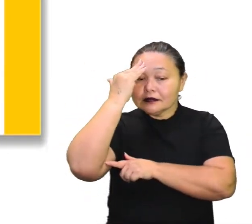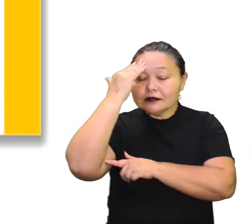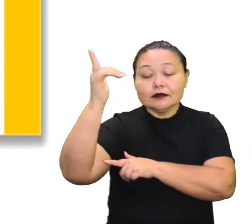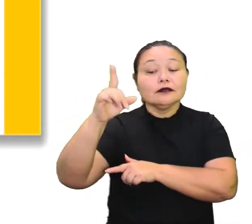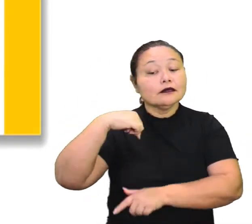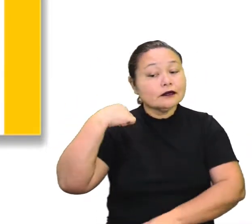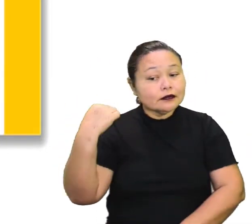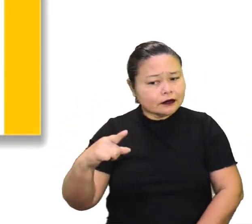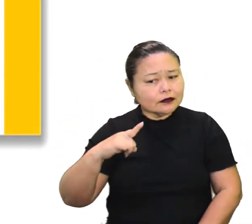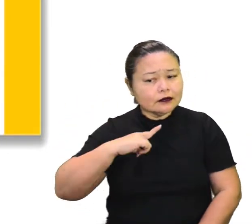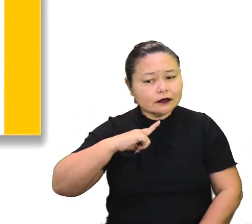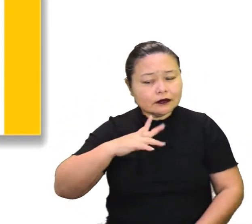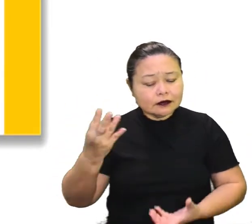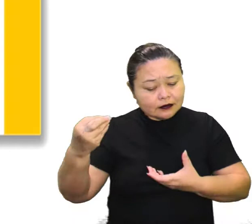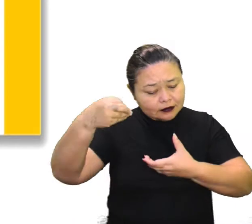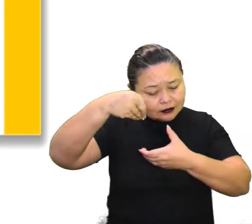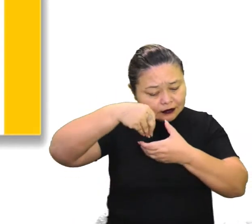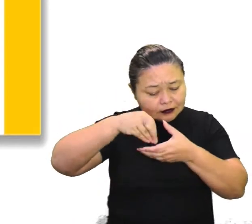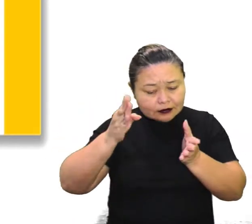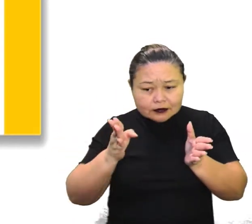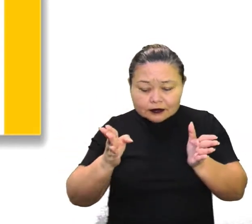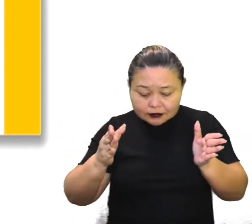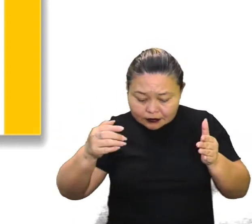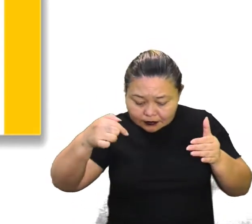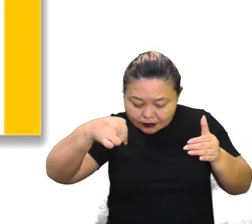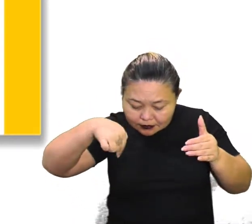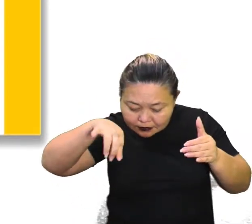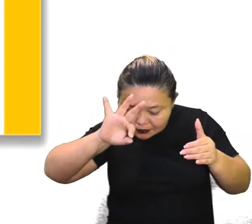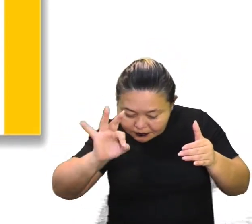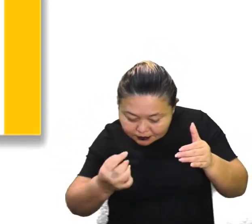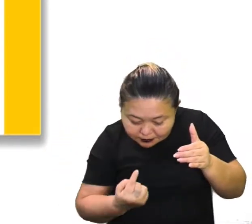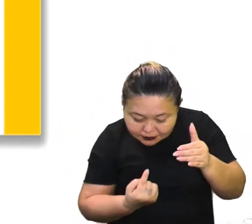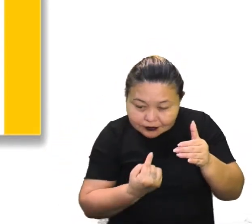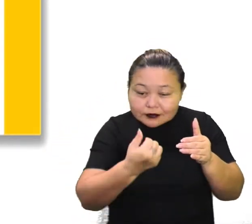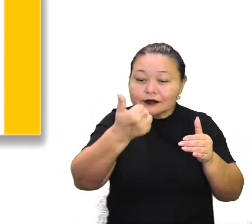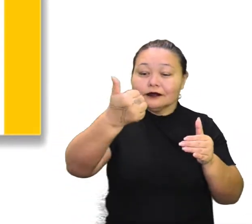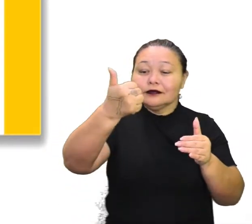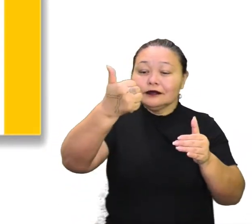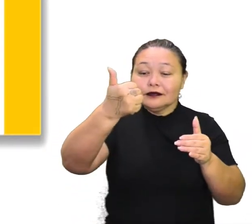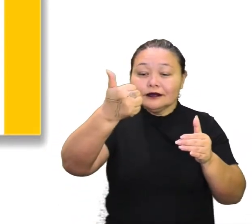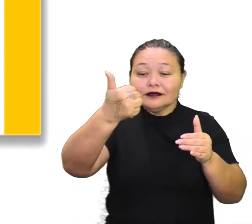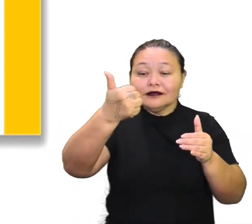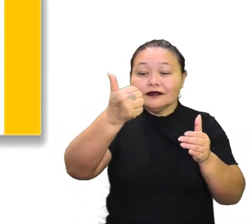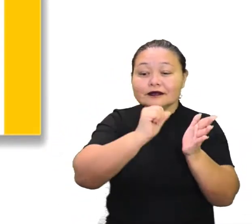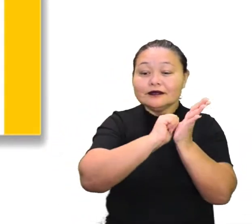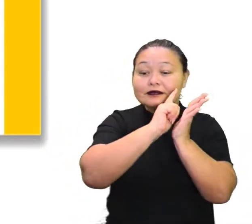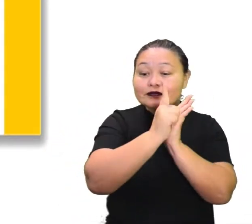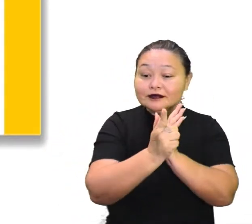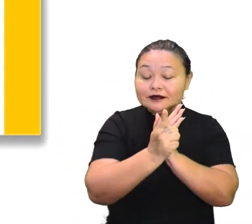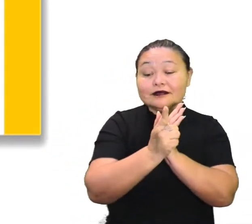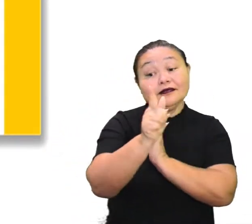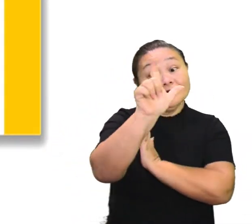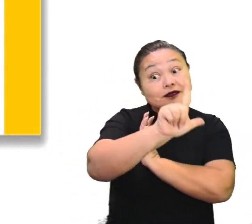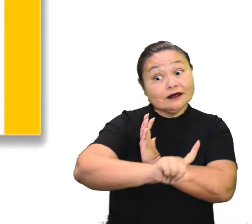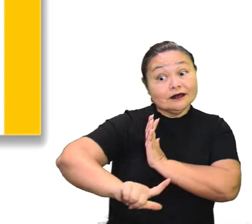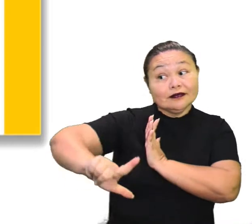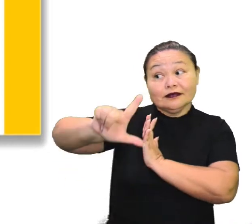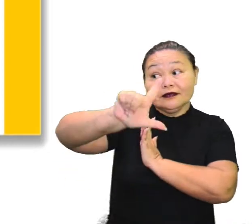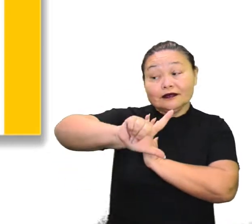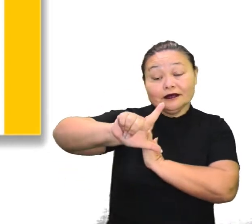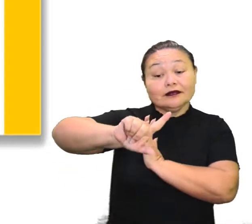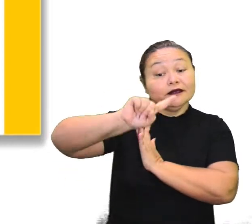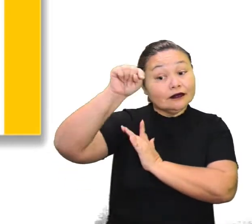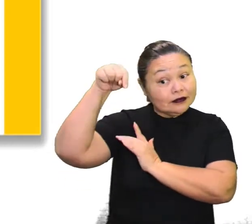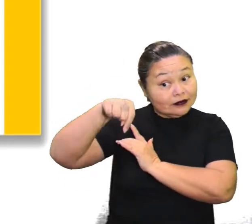entender que nós vamos ter uma caixinha que vai tratar, primeiramente, só sobre os gêneros literários. E